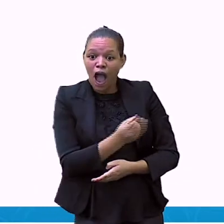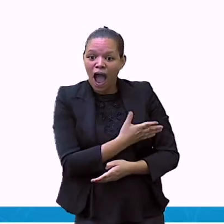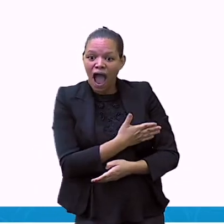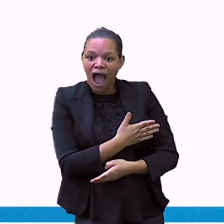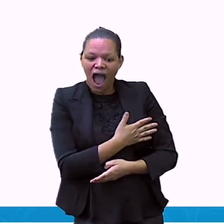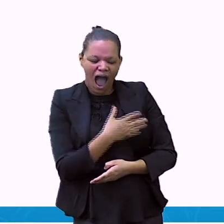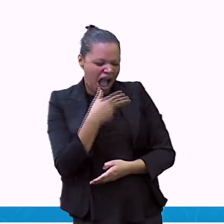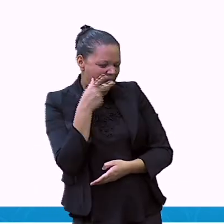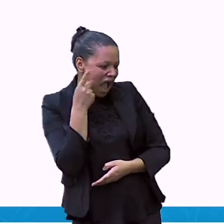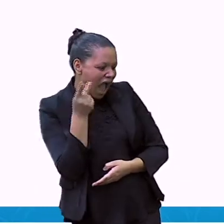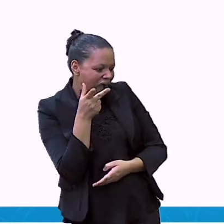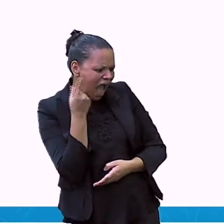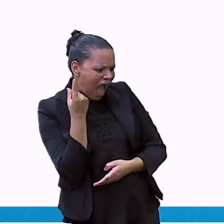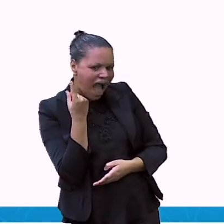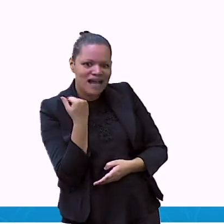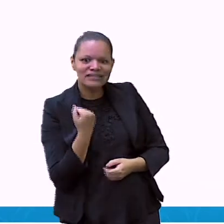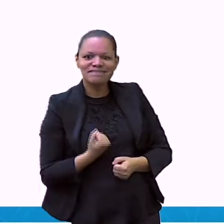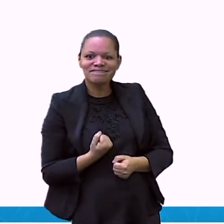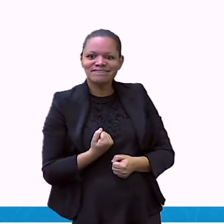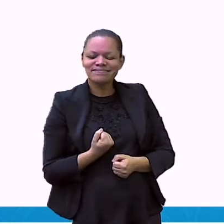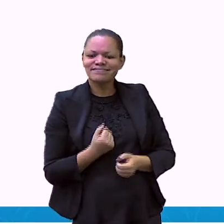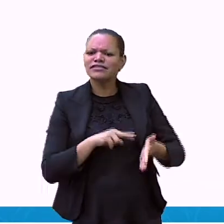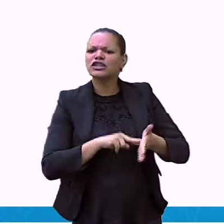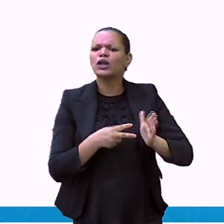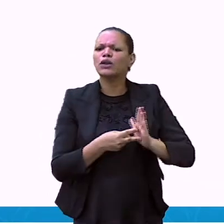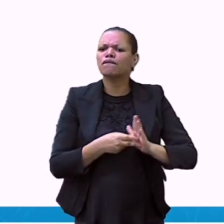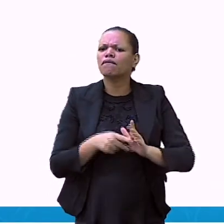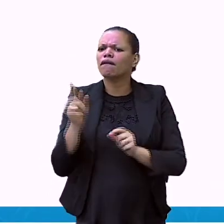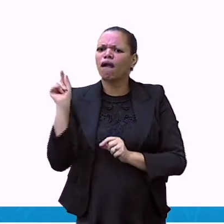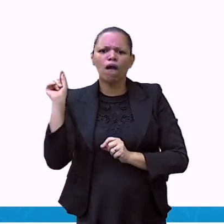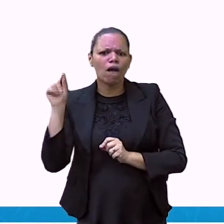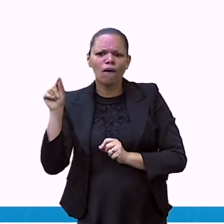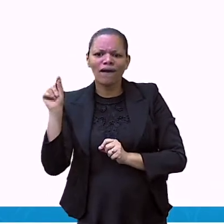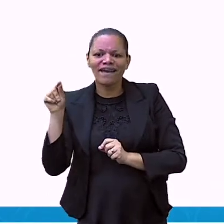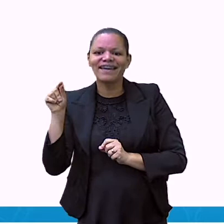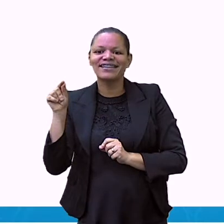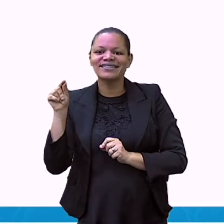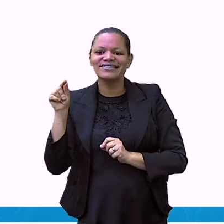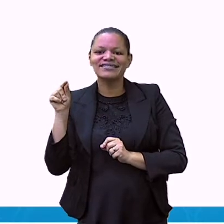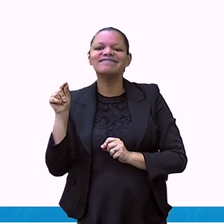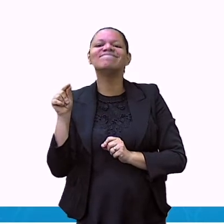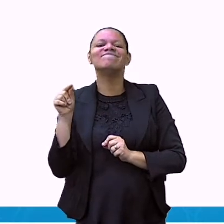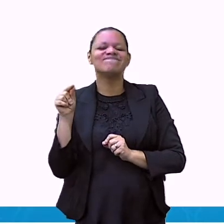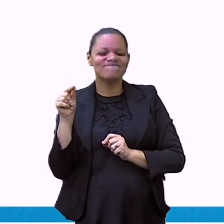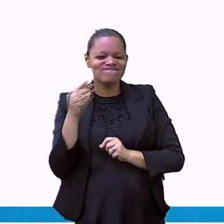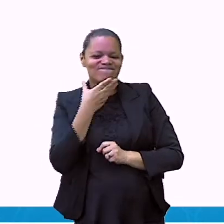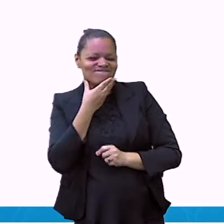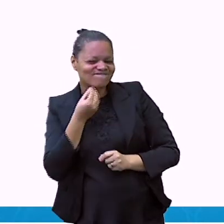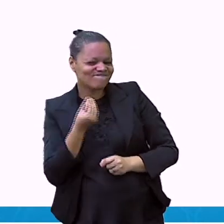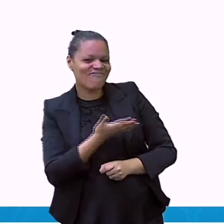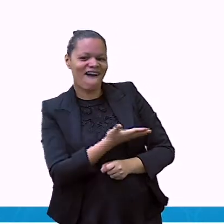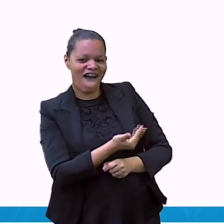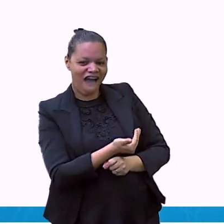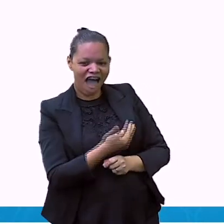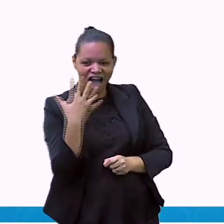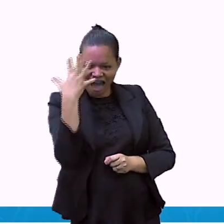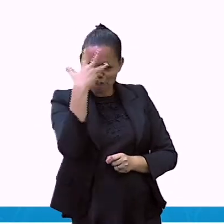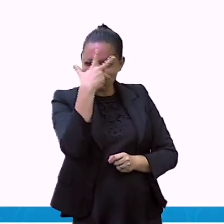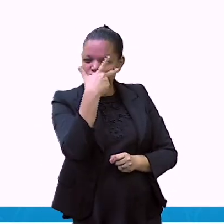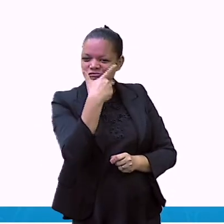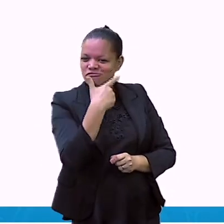frase? Um gato está se referindo o quê? A uma pessoa bonita, uma pessoa